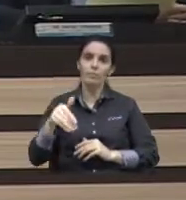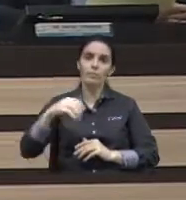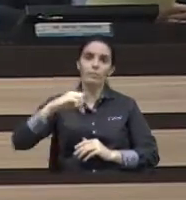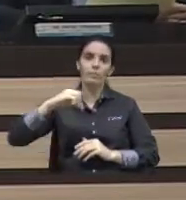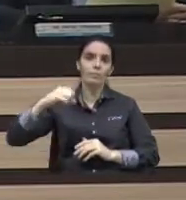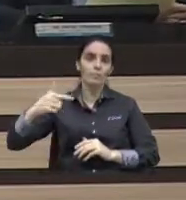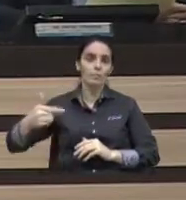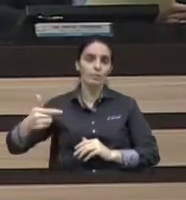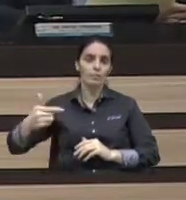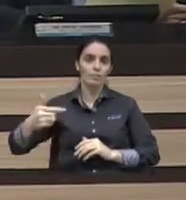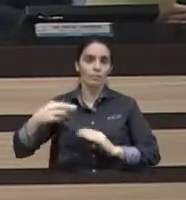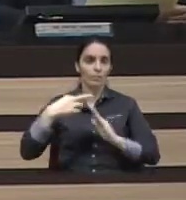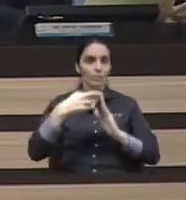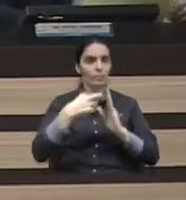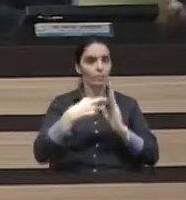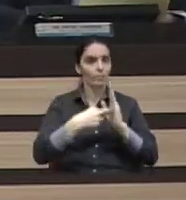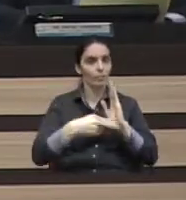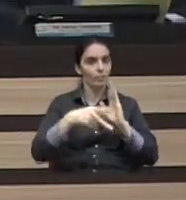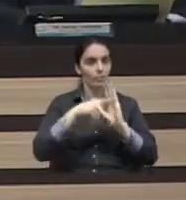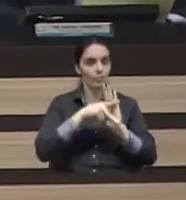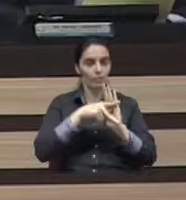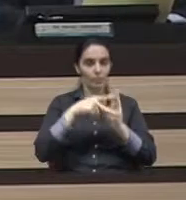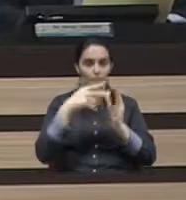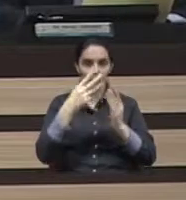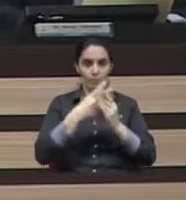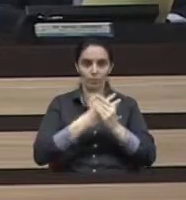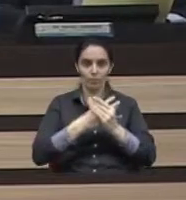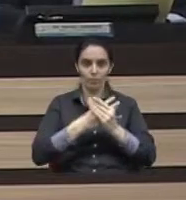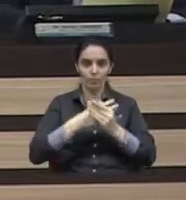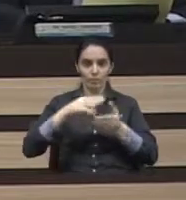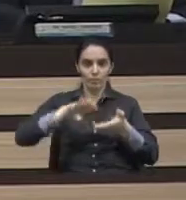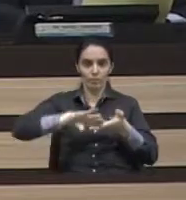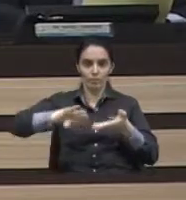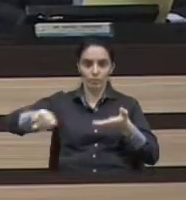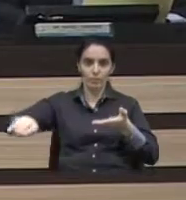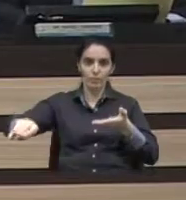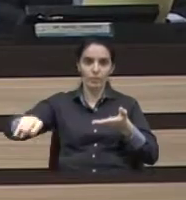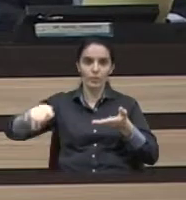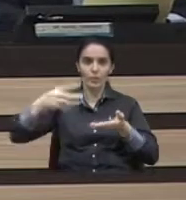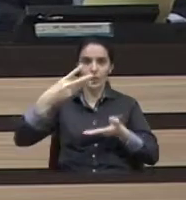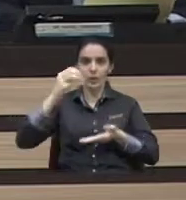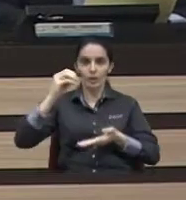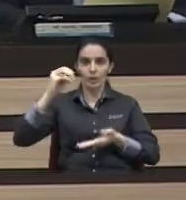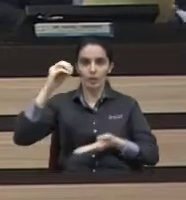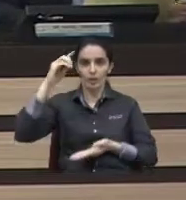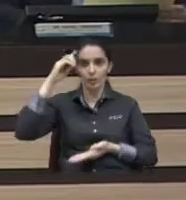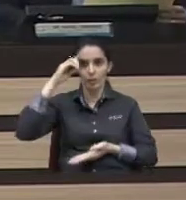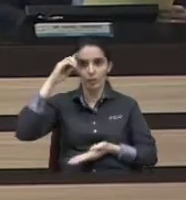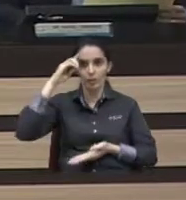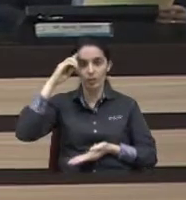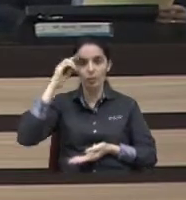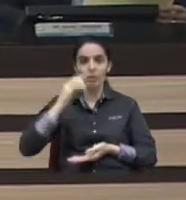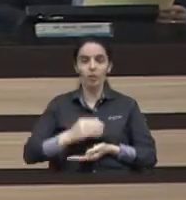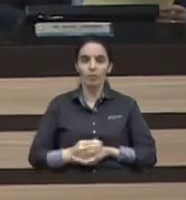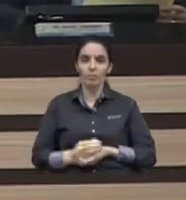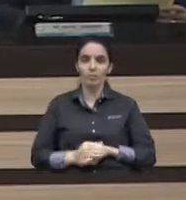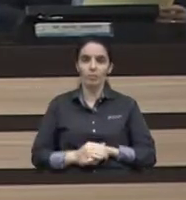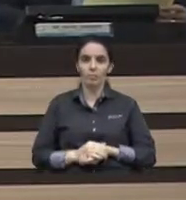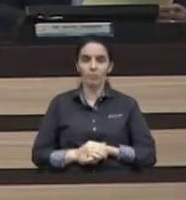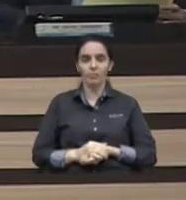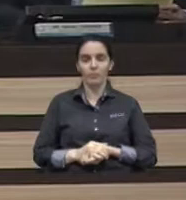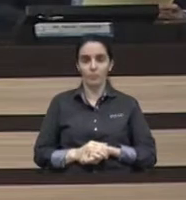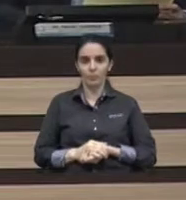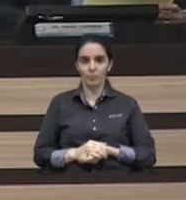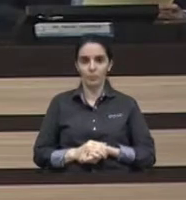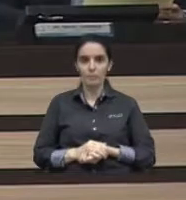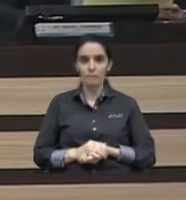44/92, Regimento Interno da Câmara Municipal de Limeira, por um período de 30 dias, a partir do dia 28 do mês de agosto do corrente